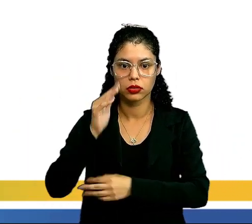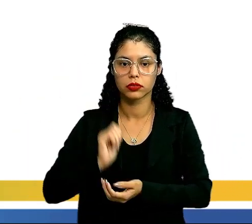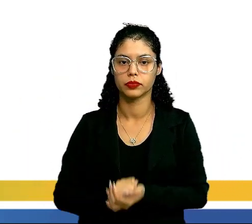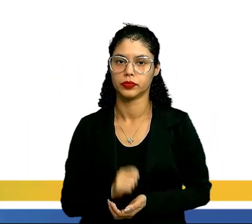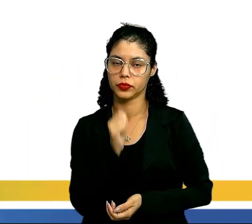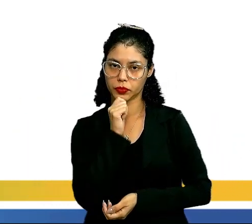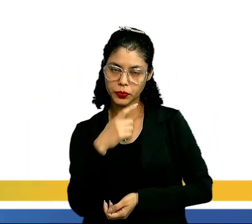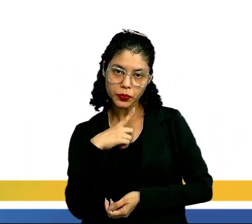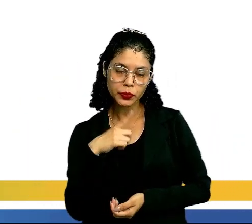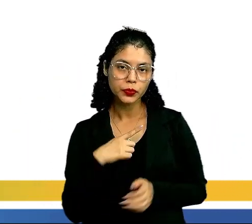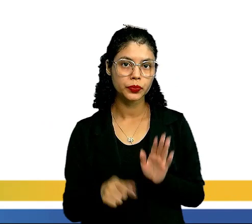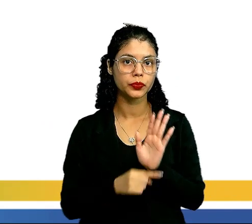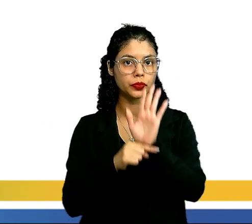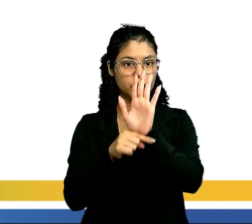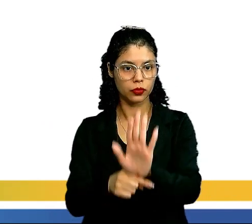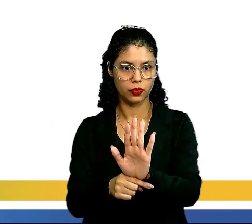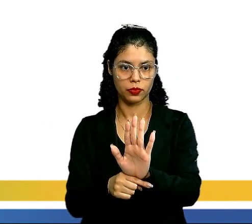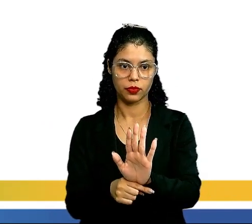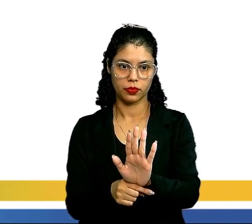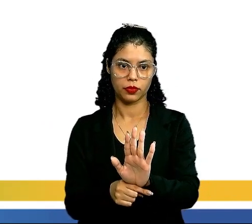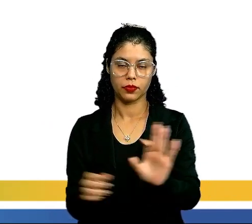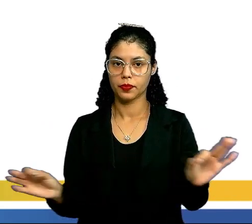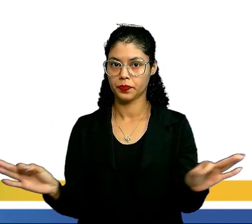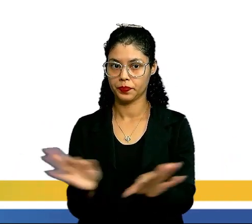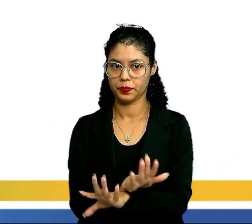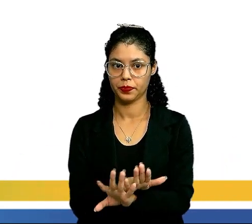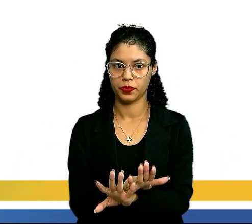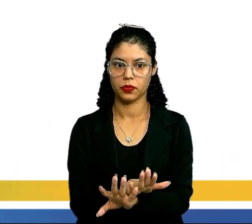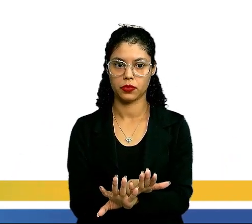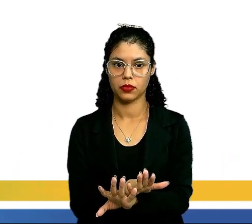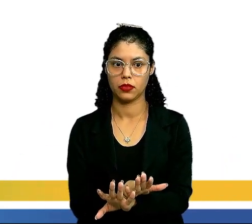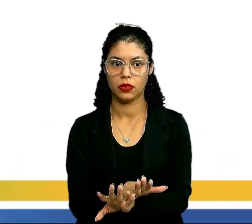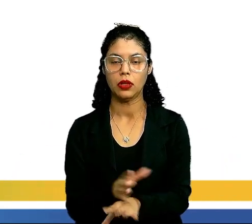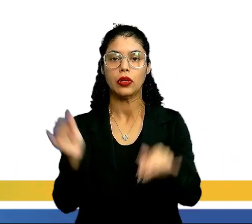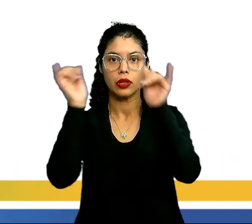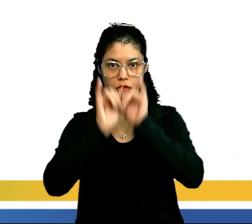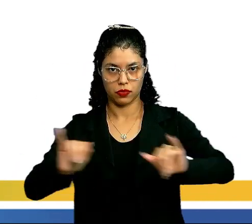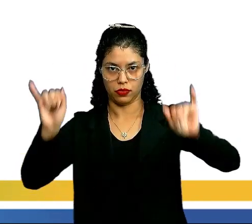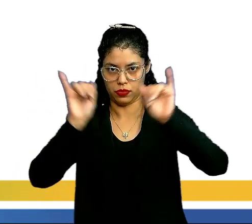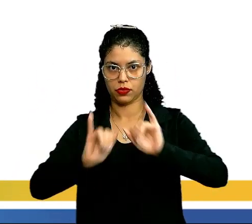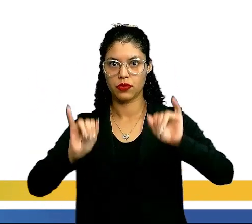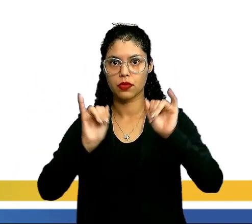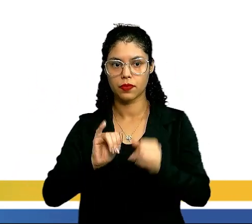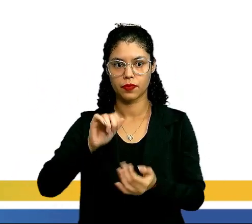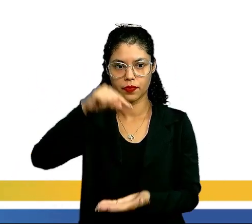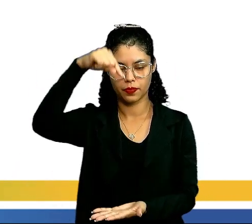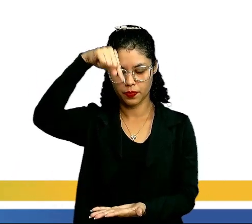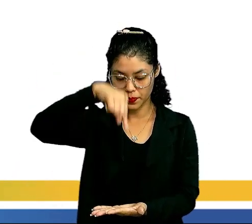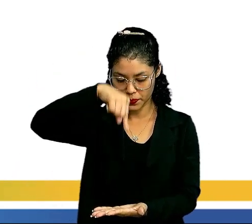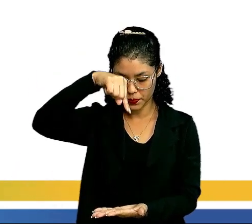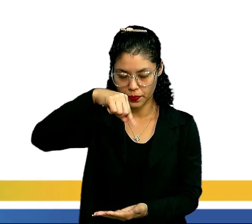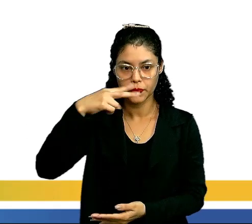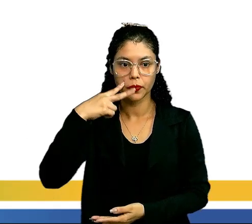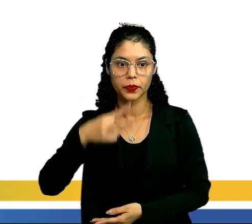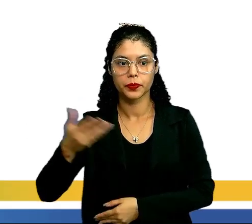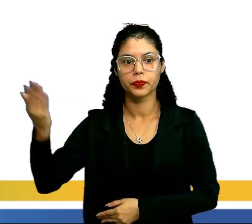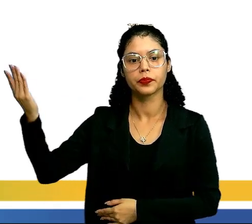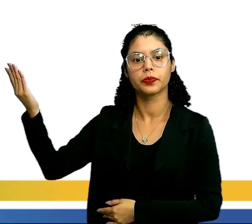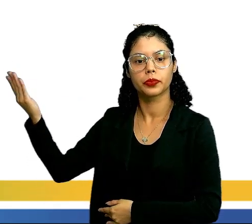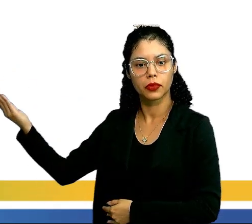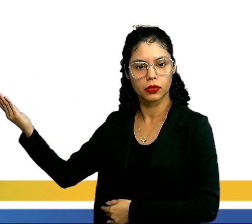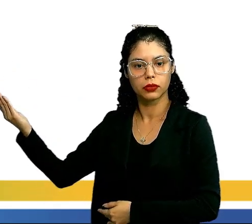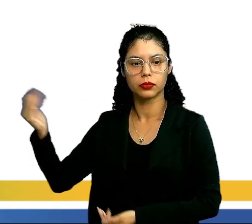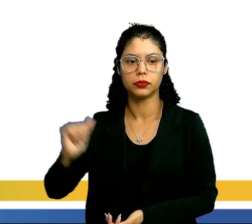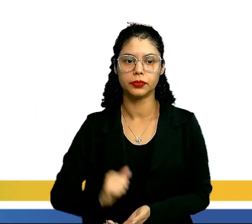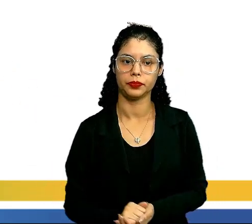que propaga, né, e que acaba, por exemplo, divulgando muito essa projeção. Aqui vocês